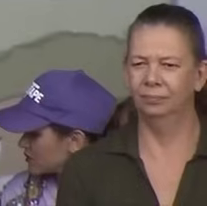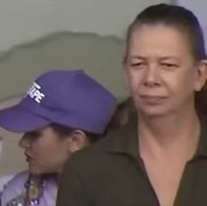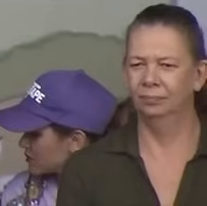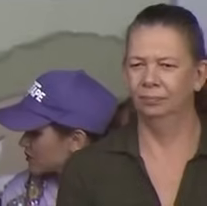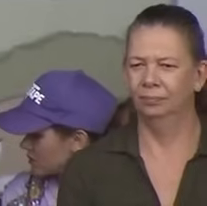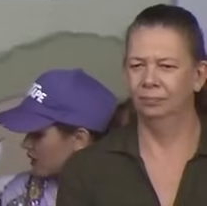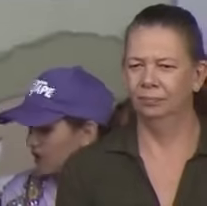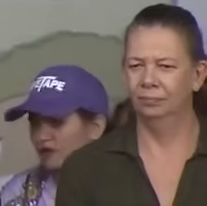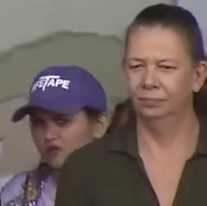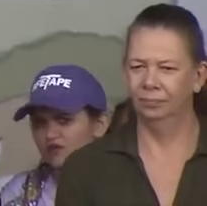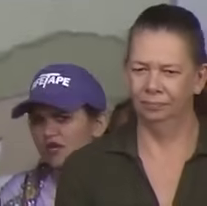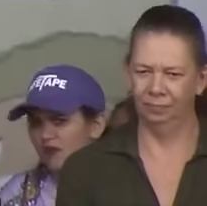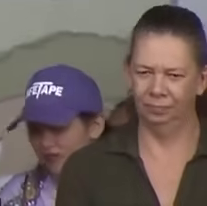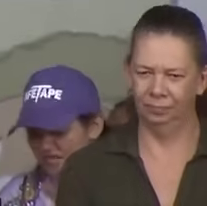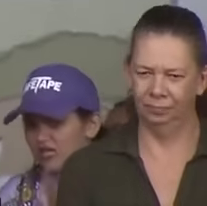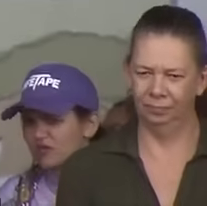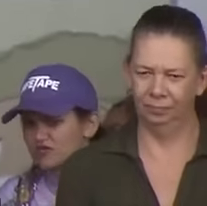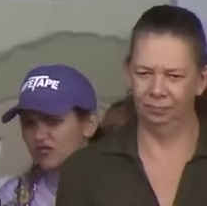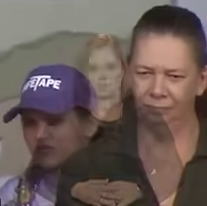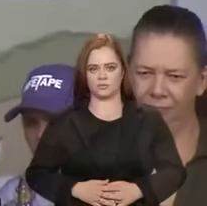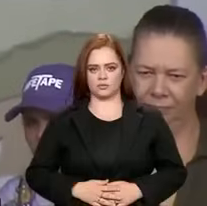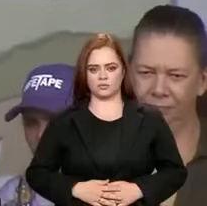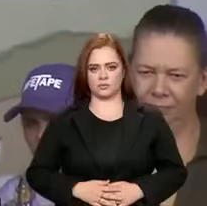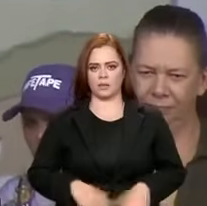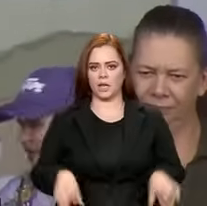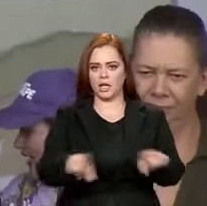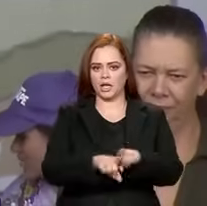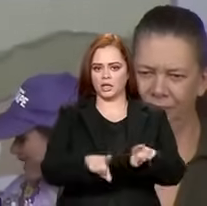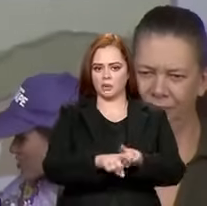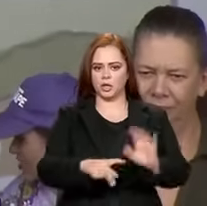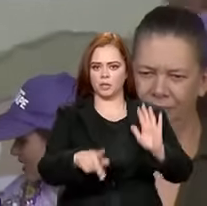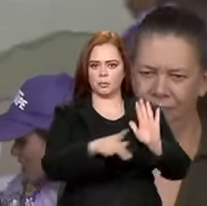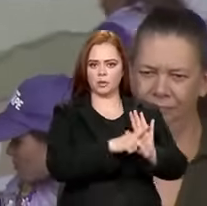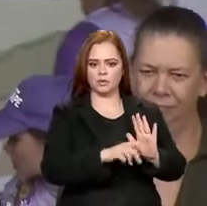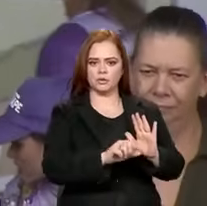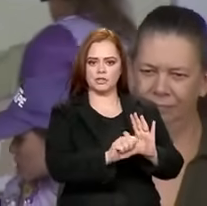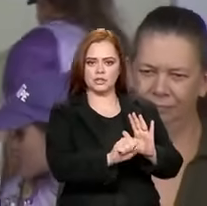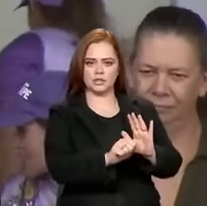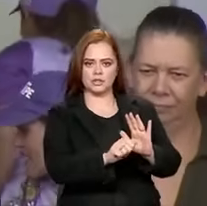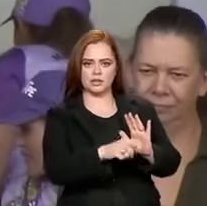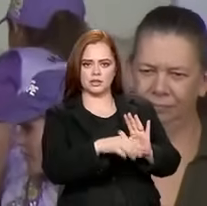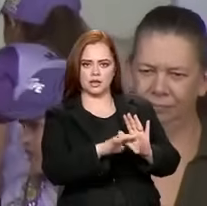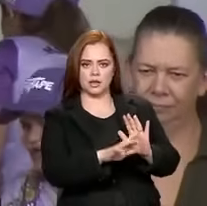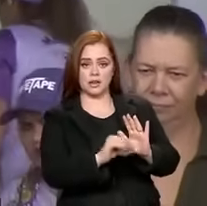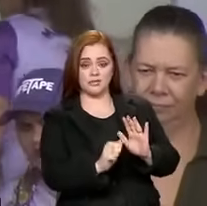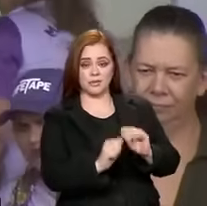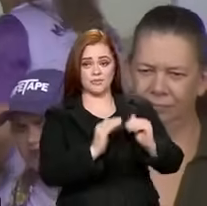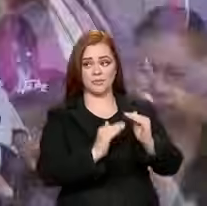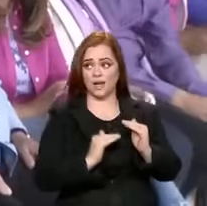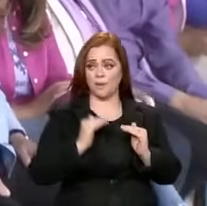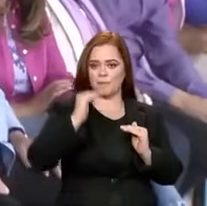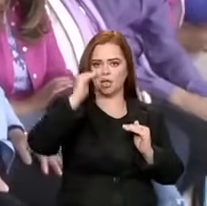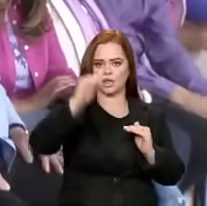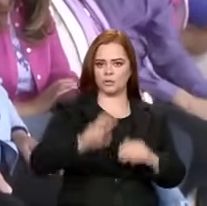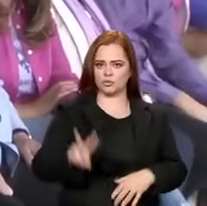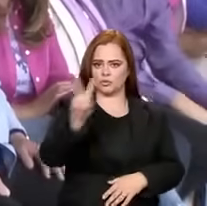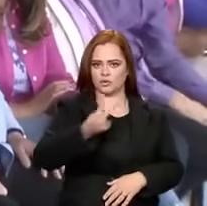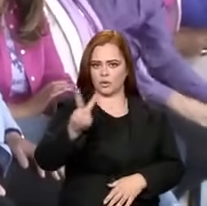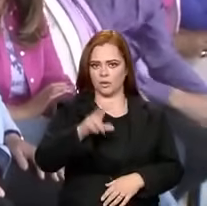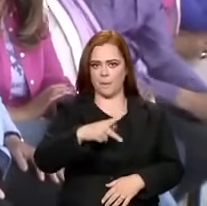nós melhoramos aumentamos dobramos o valor do PRONAF B